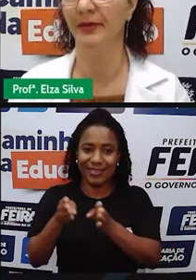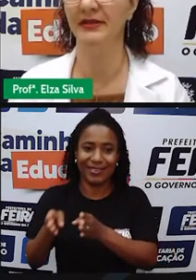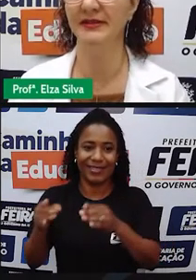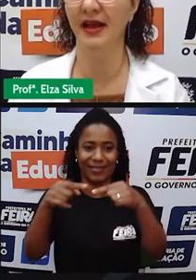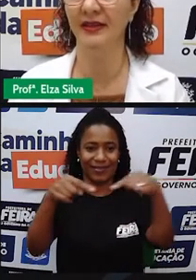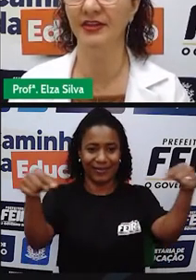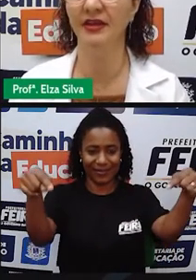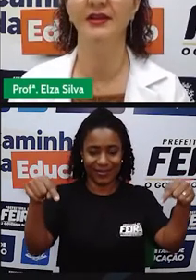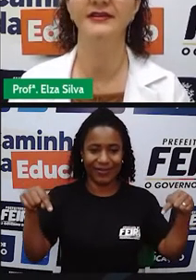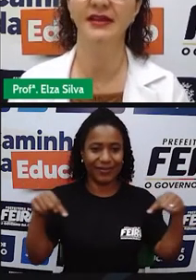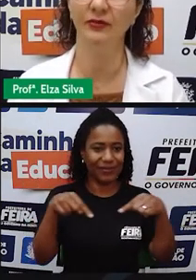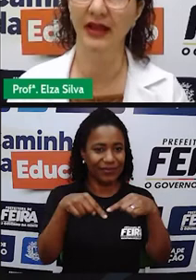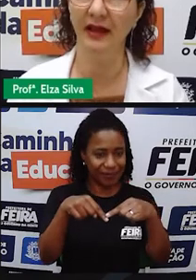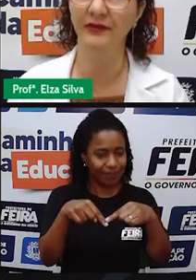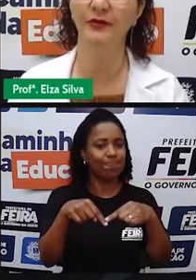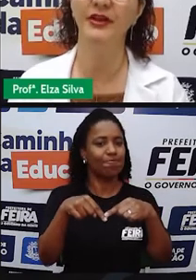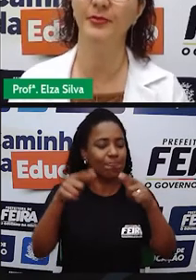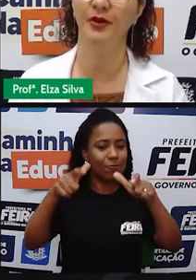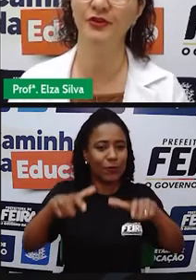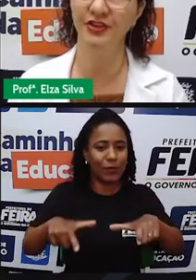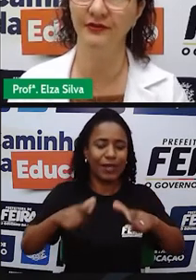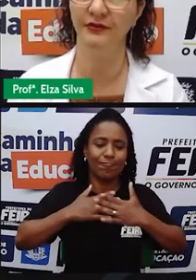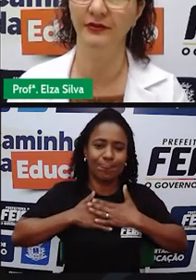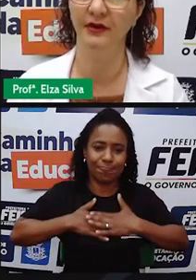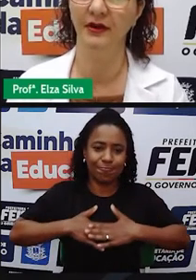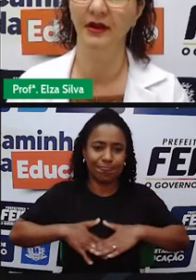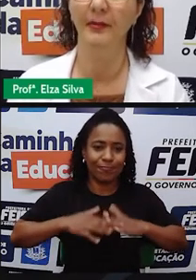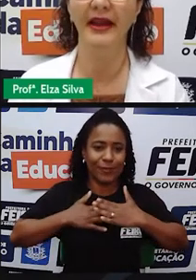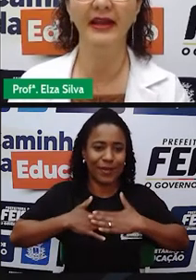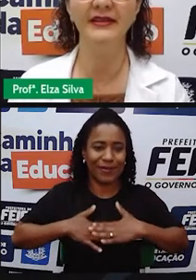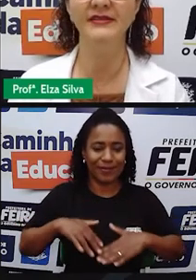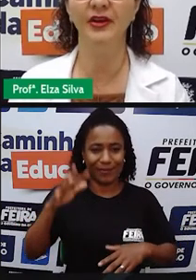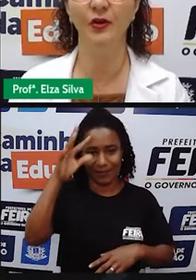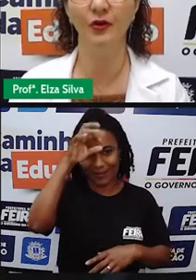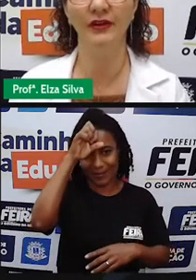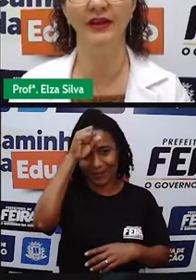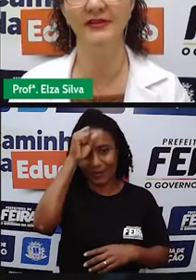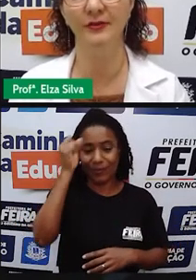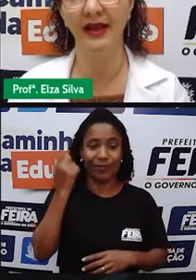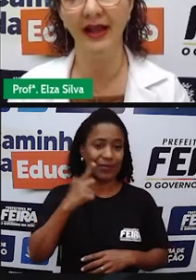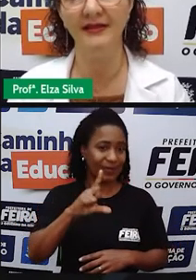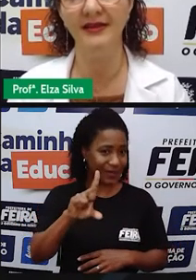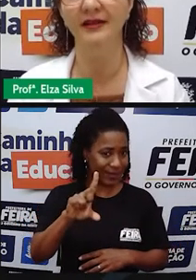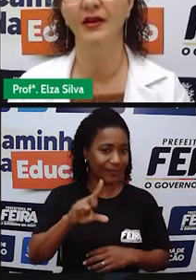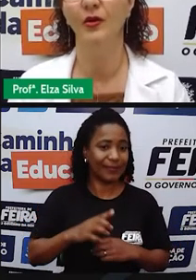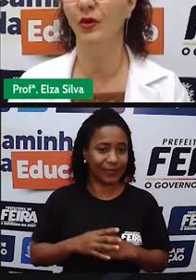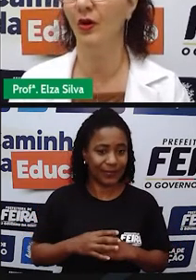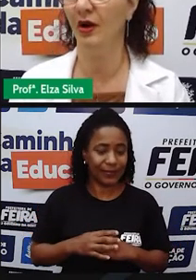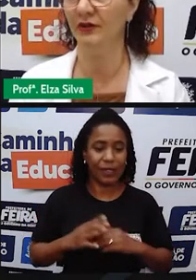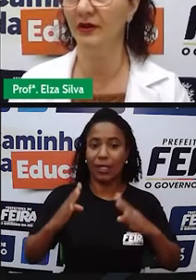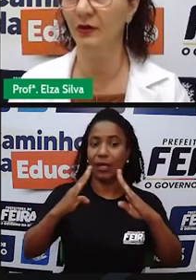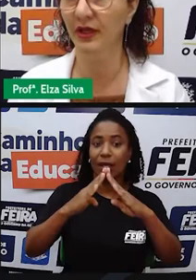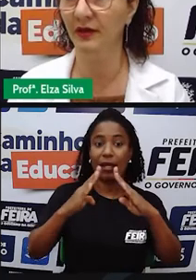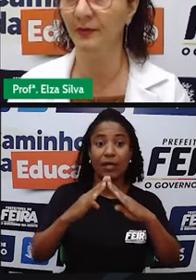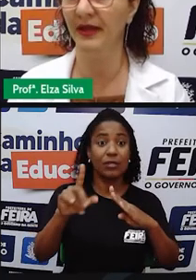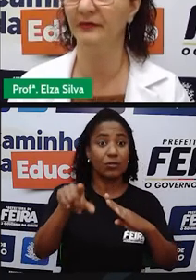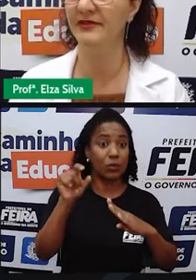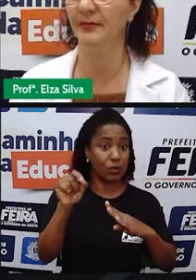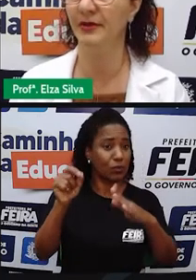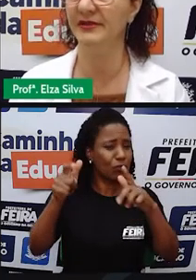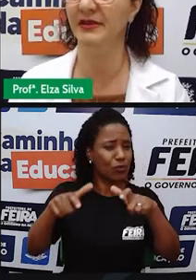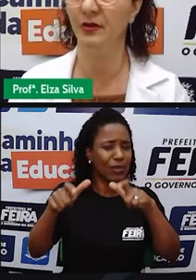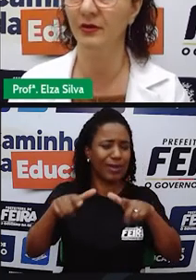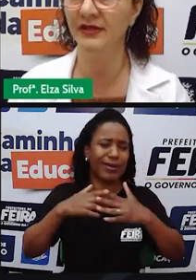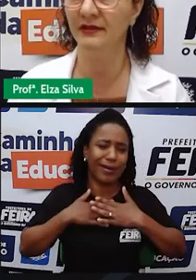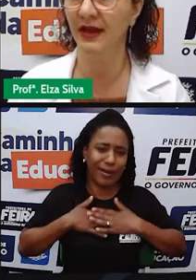espaço de aprendizagem saudável e produtivo. Para isso, encontre na sua casa um local tranquilo para que